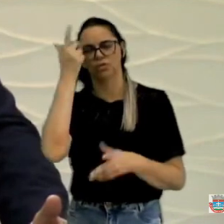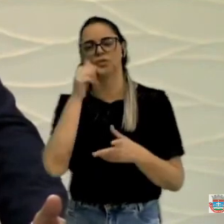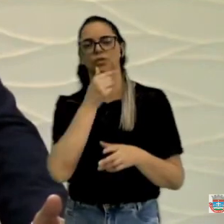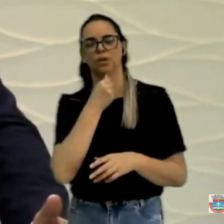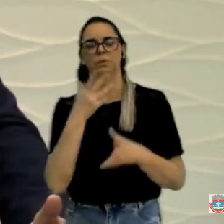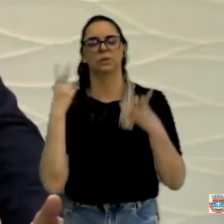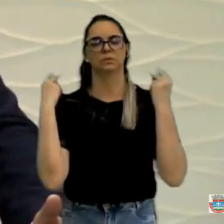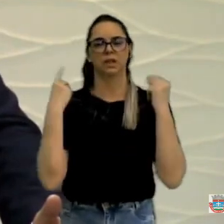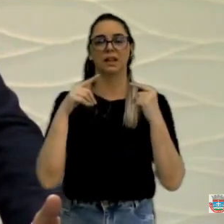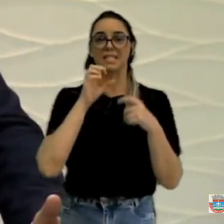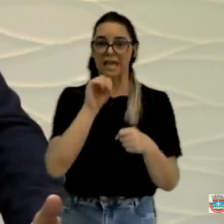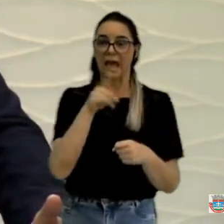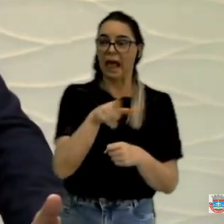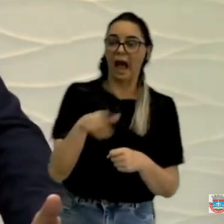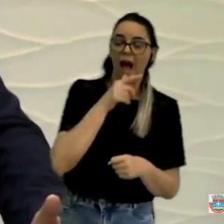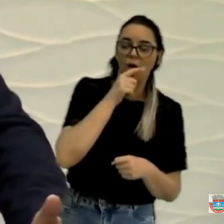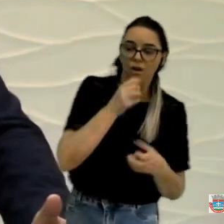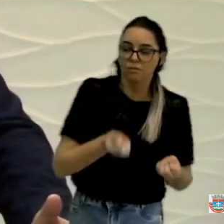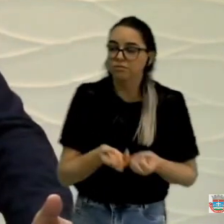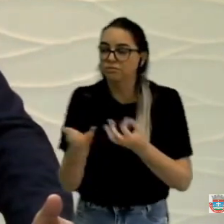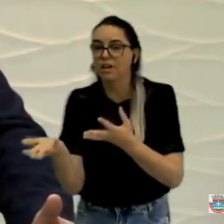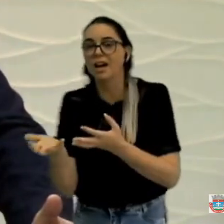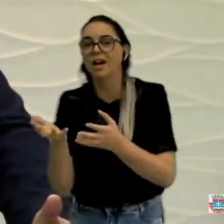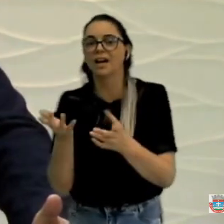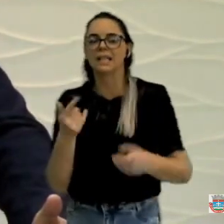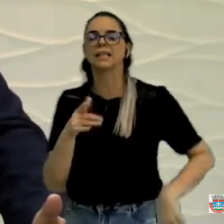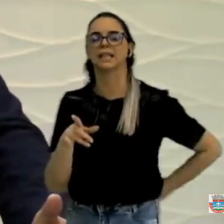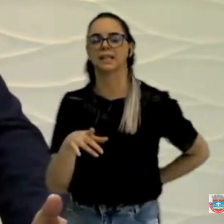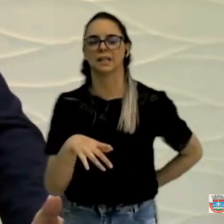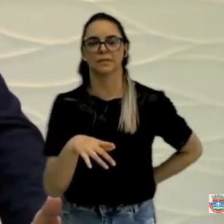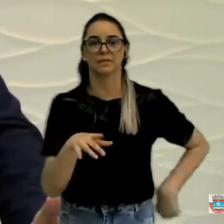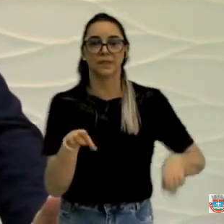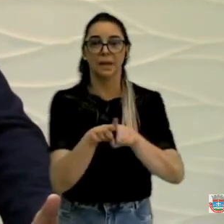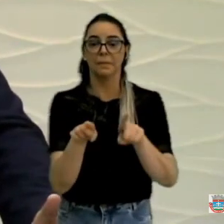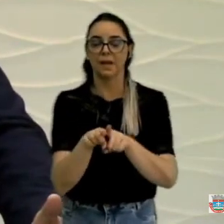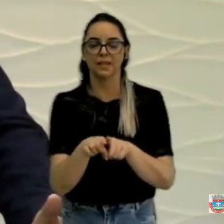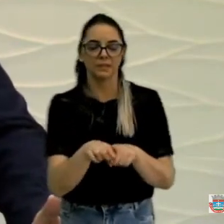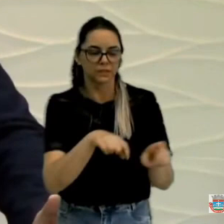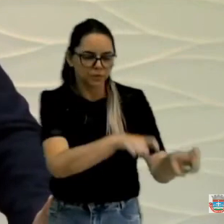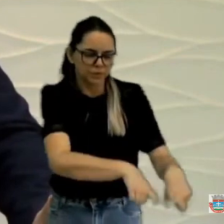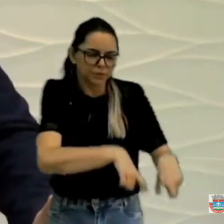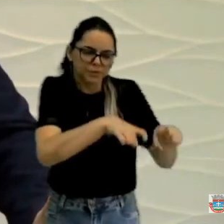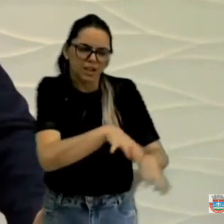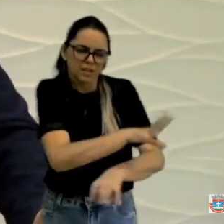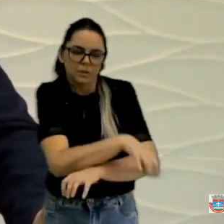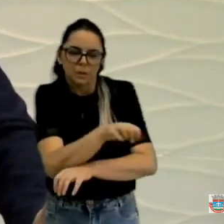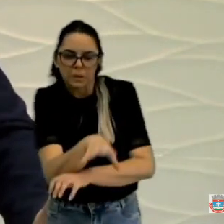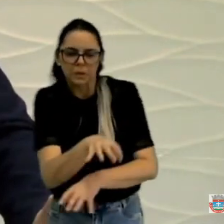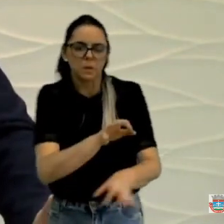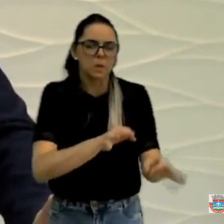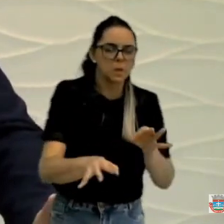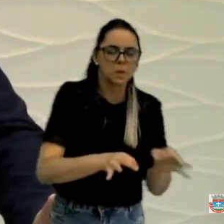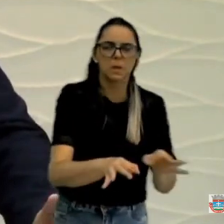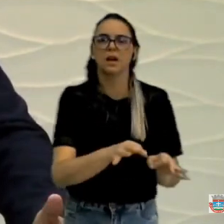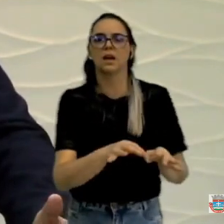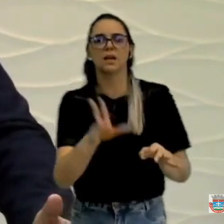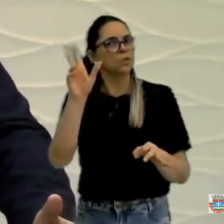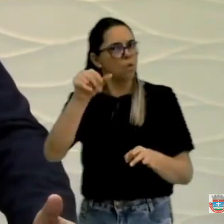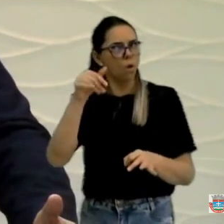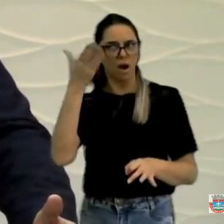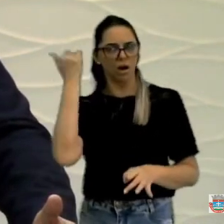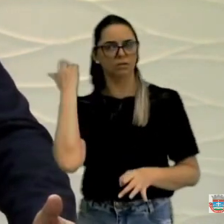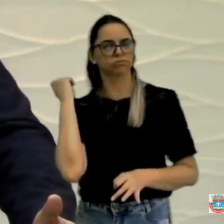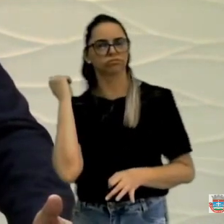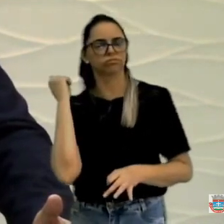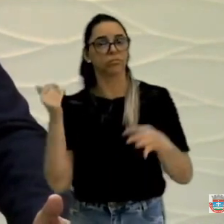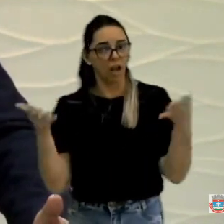zona rural. Veja aí a questão das arações de terra. Nunca se teve programa de aração de terra em São Bento do Una pela prefeitura. Nós agora